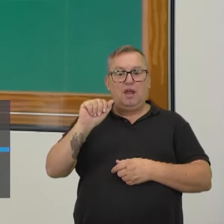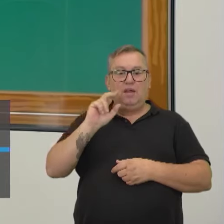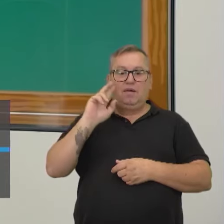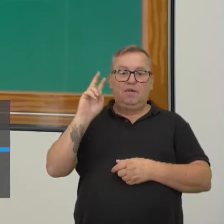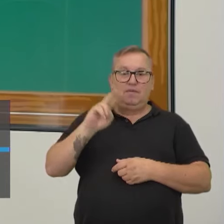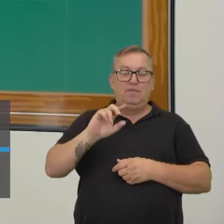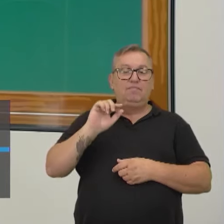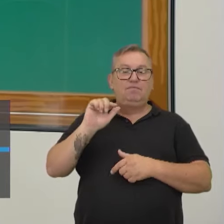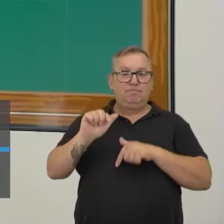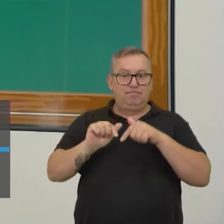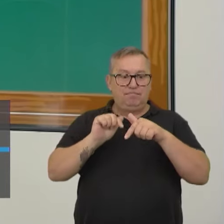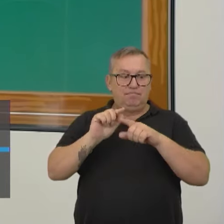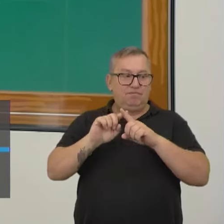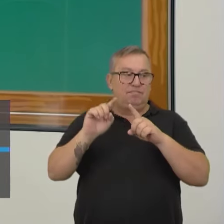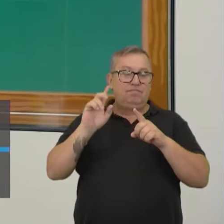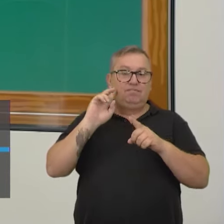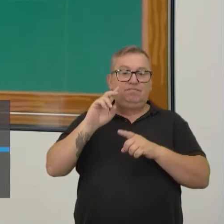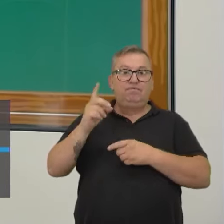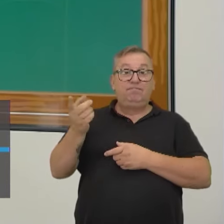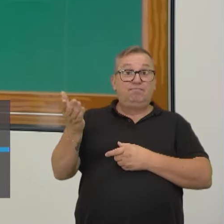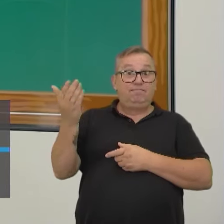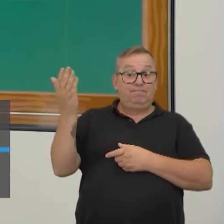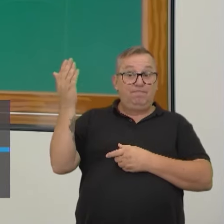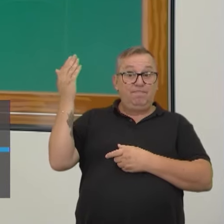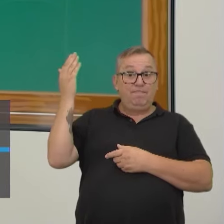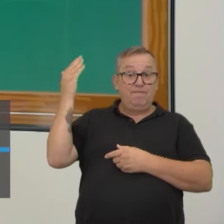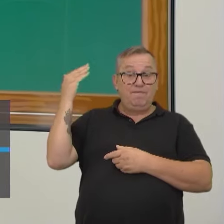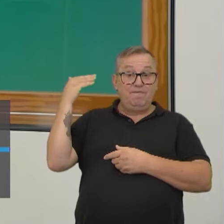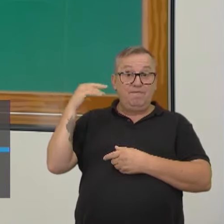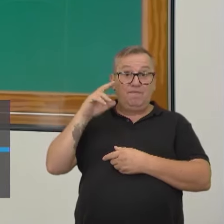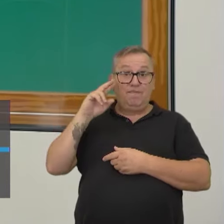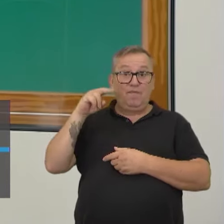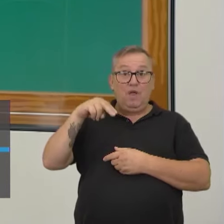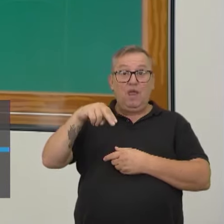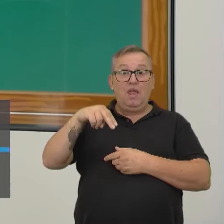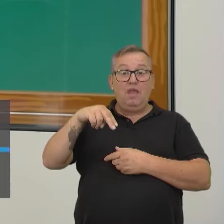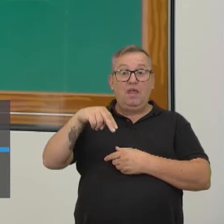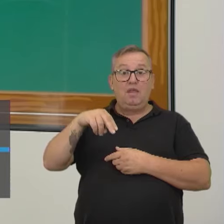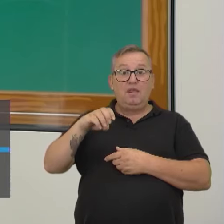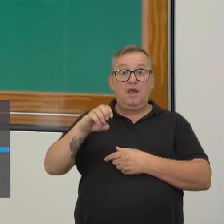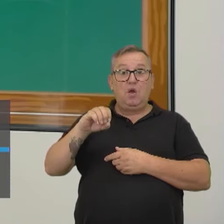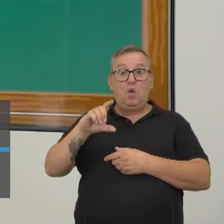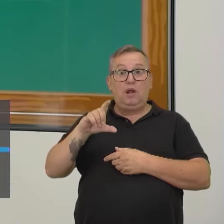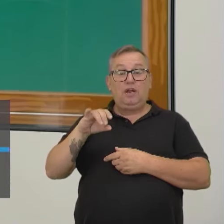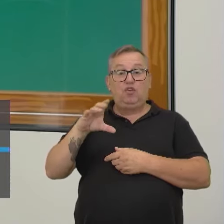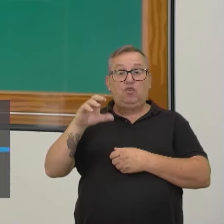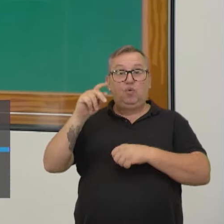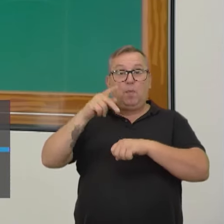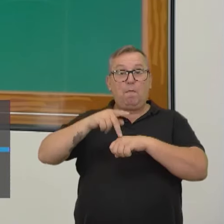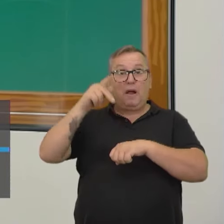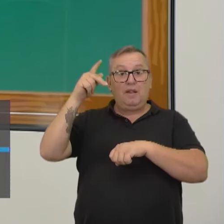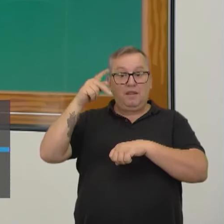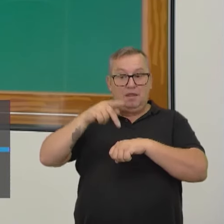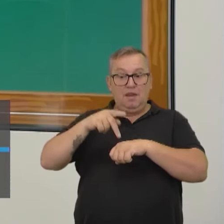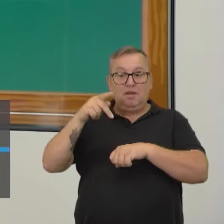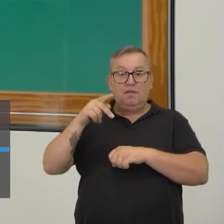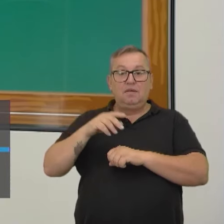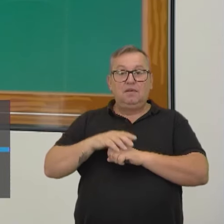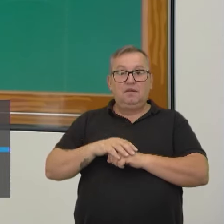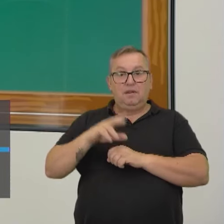já trabalhamos. Então, se a gente voltar lá na pré-história, vamos para o Neolítico, quando o homem ele se